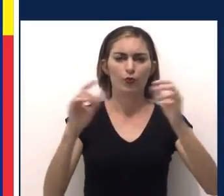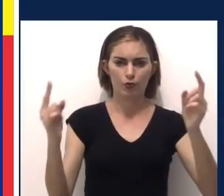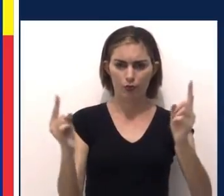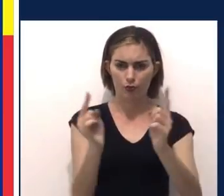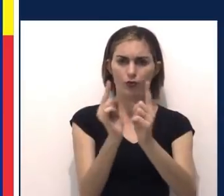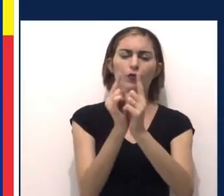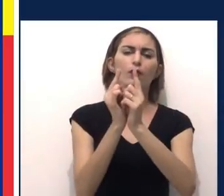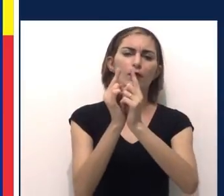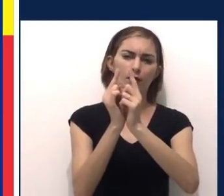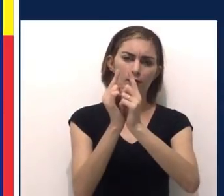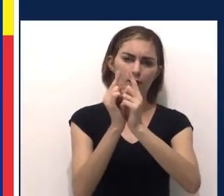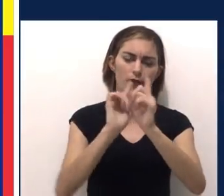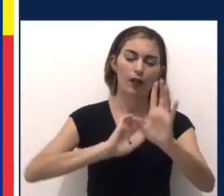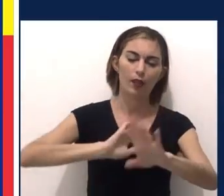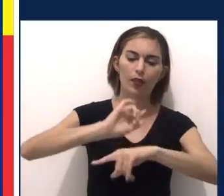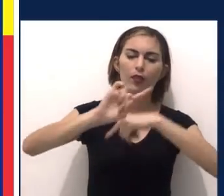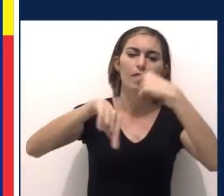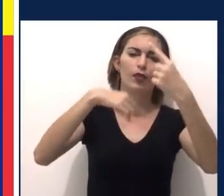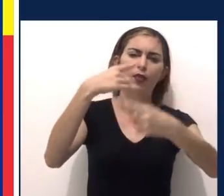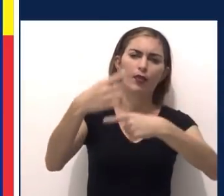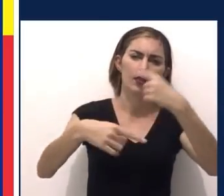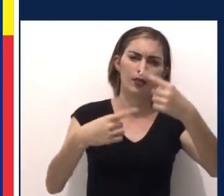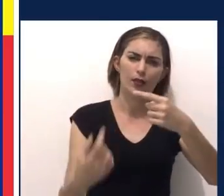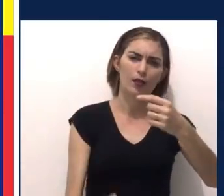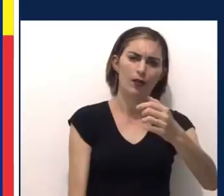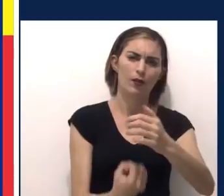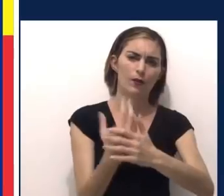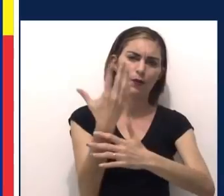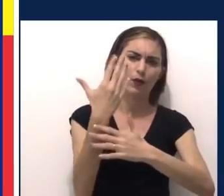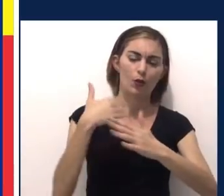Castela e Aragão e depois